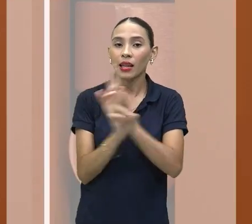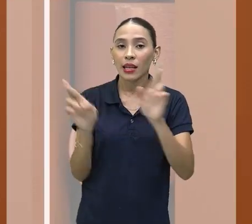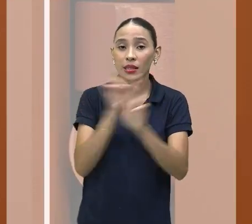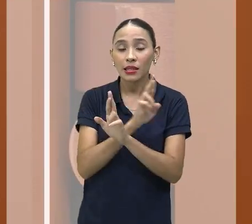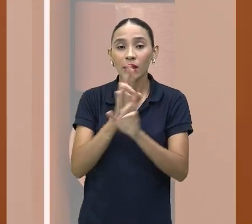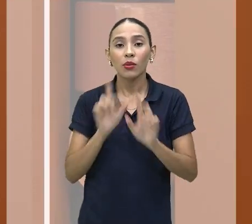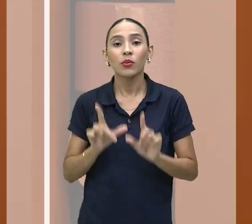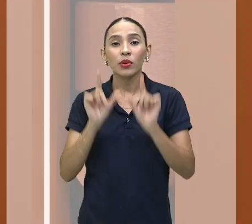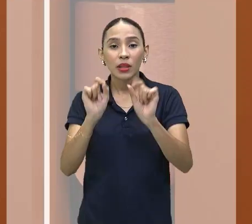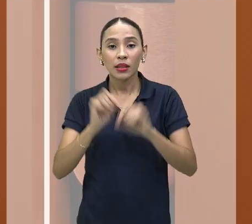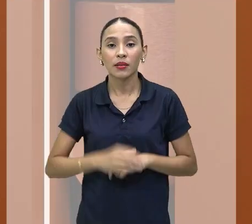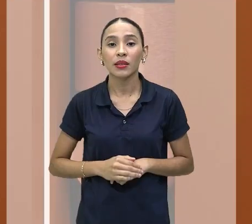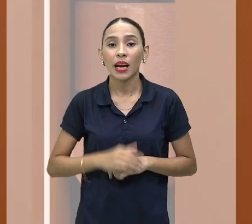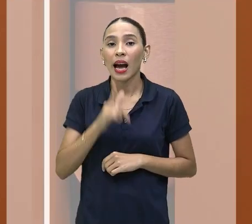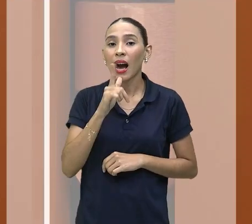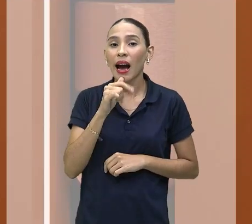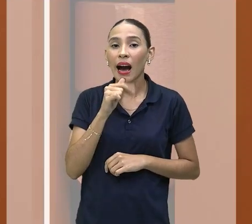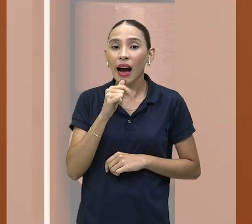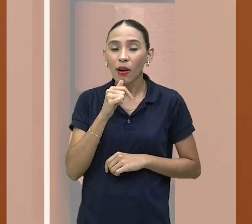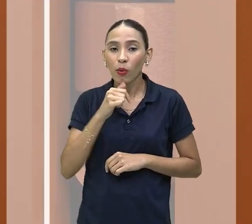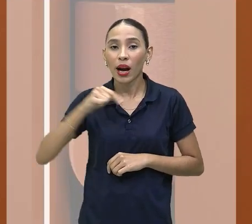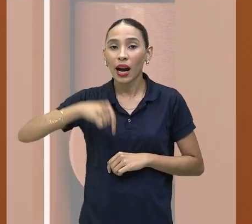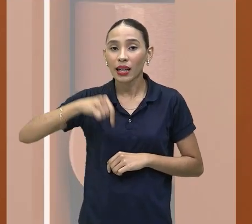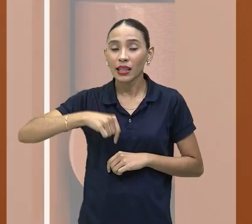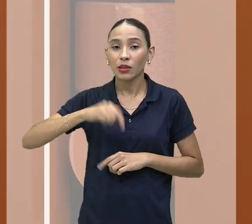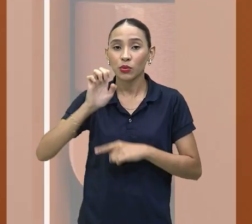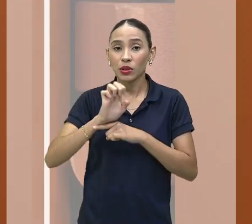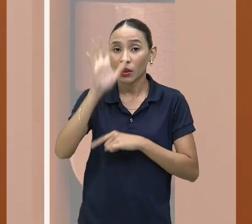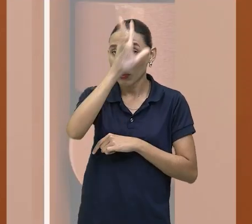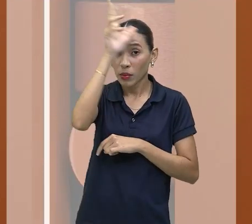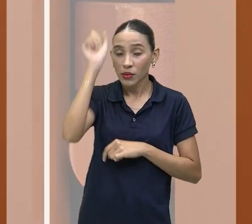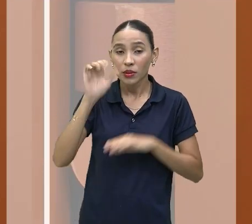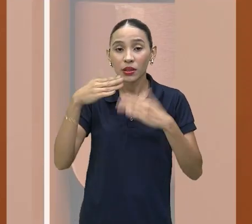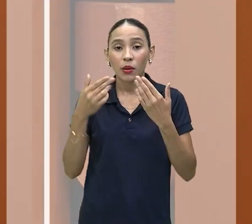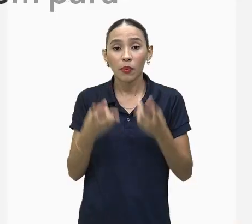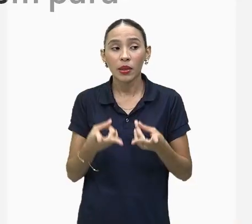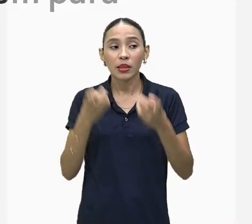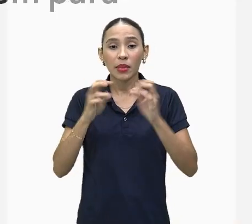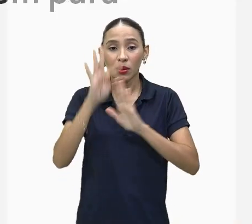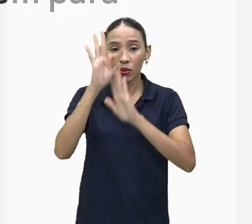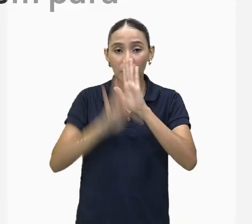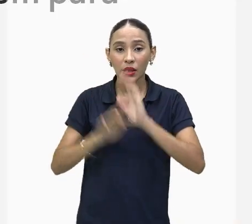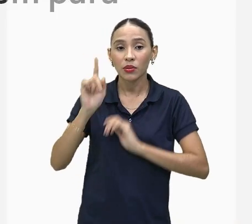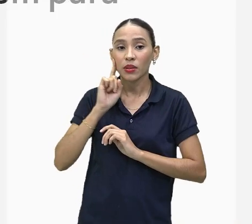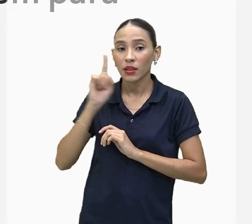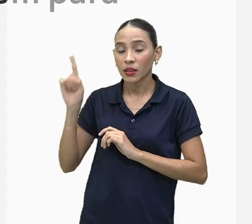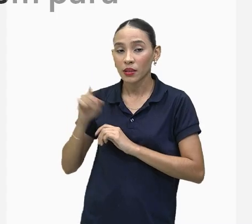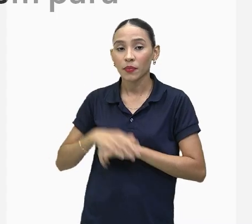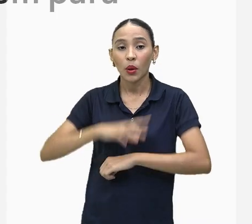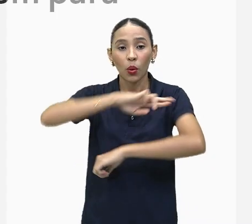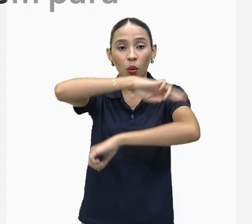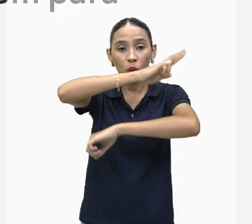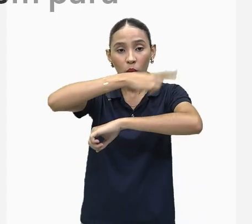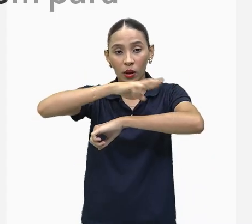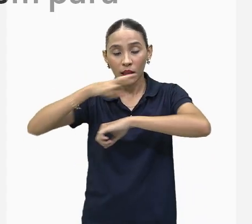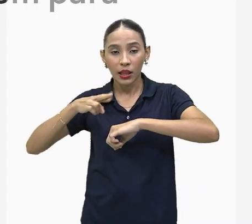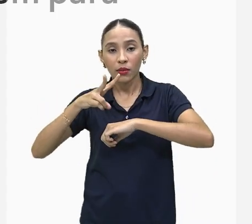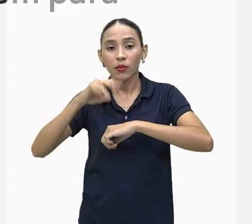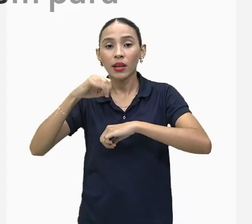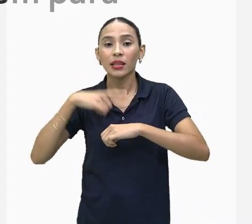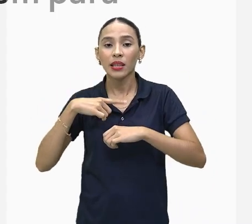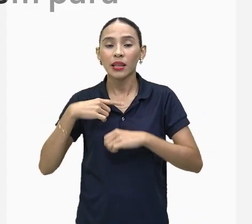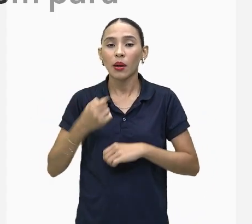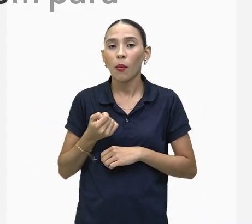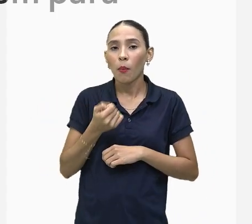com a nossa hidrografia. Então, vamos verificar no nosso texto que o relevo, ele tem